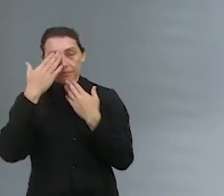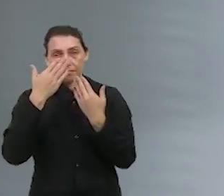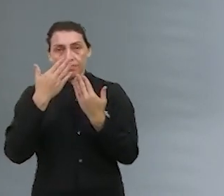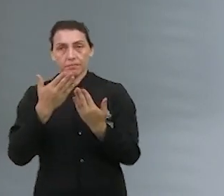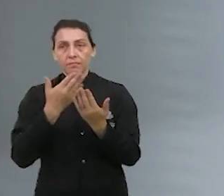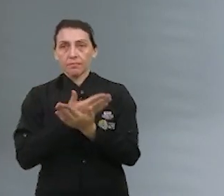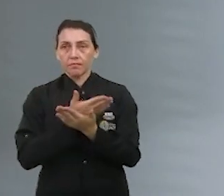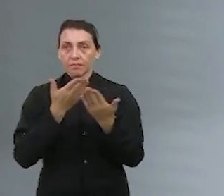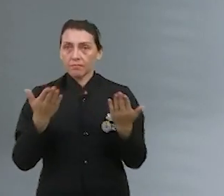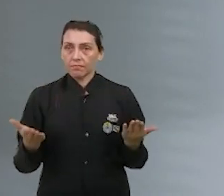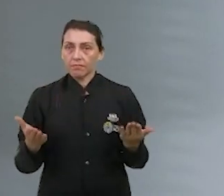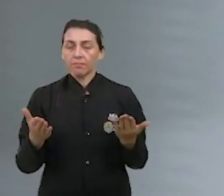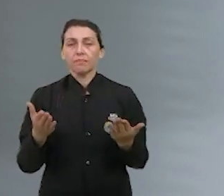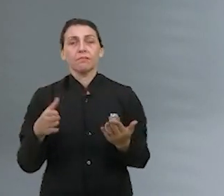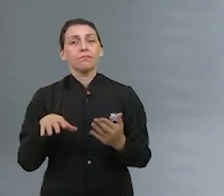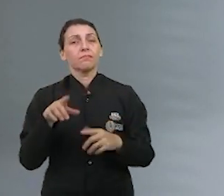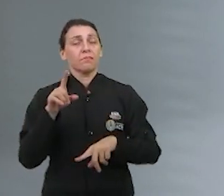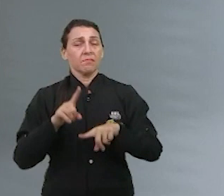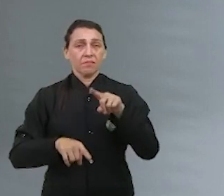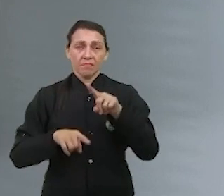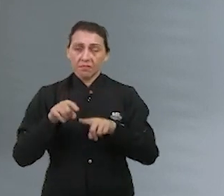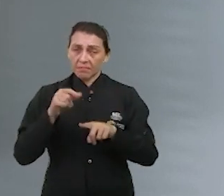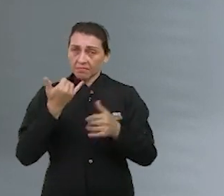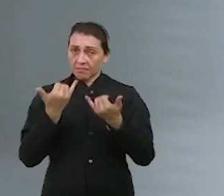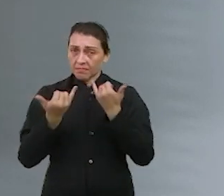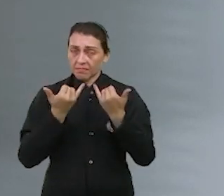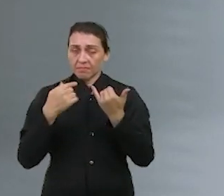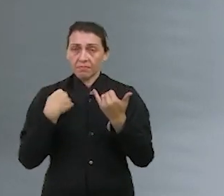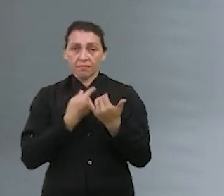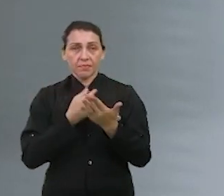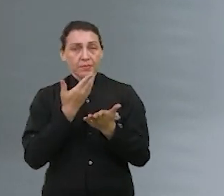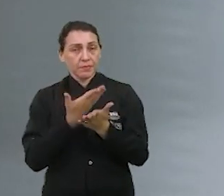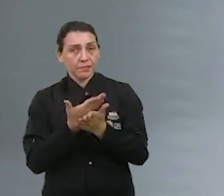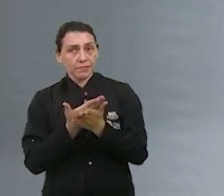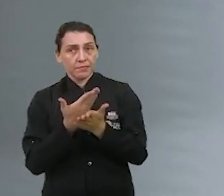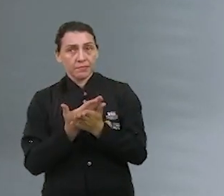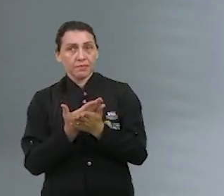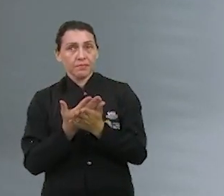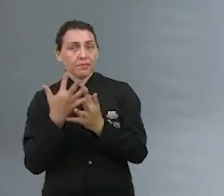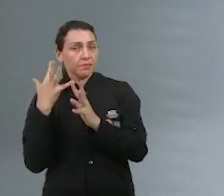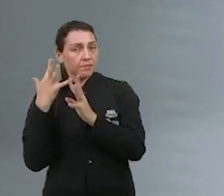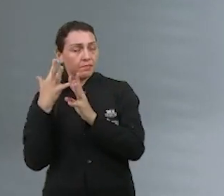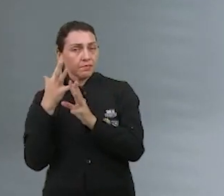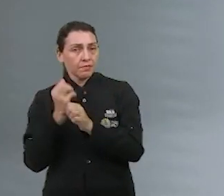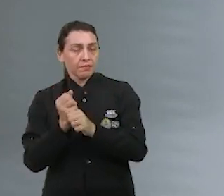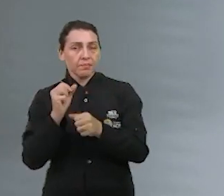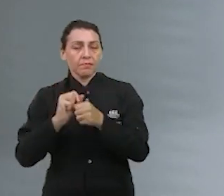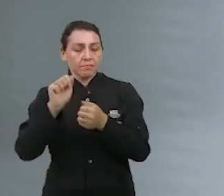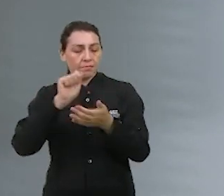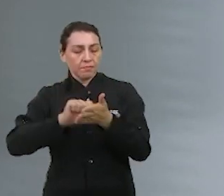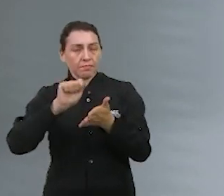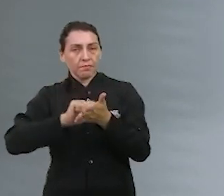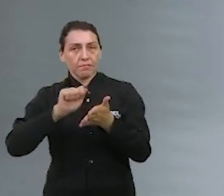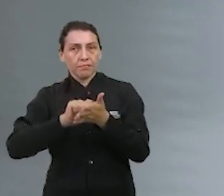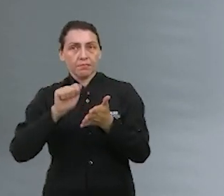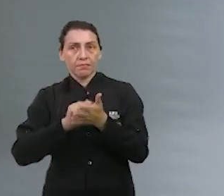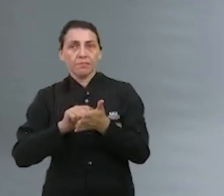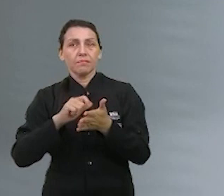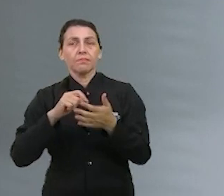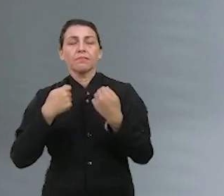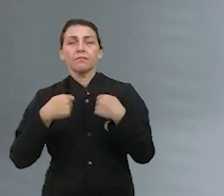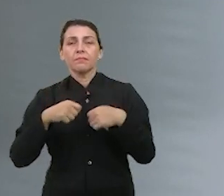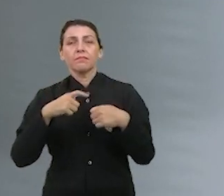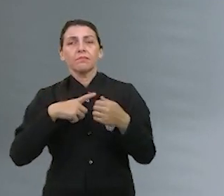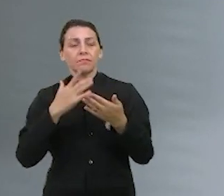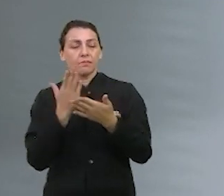agradecer. Peguem todas essas partes aí que a gente está estudando, revisem, façam anotação. Você tem que